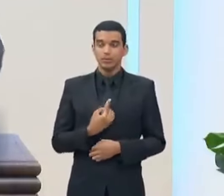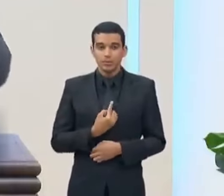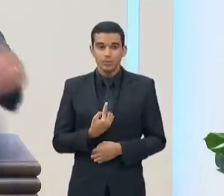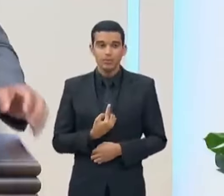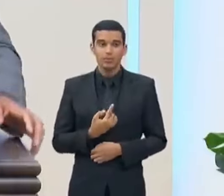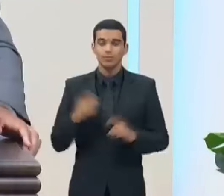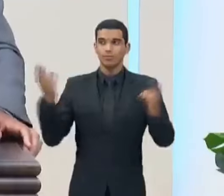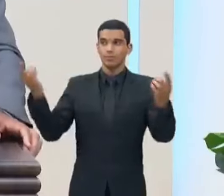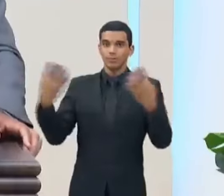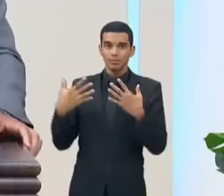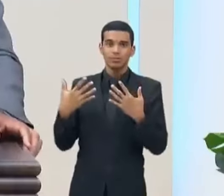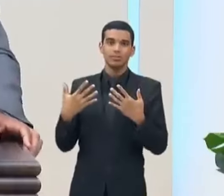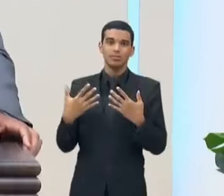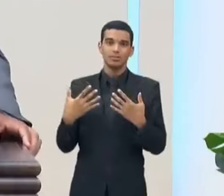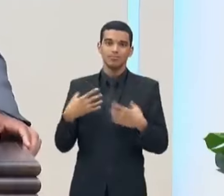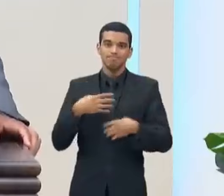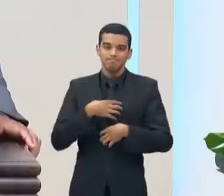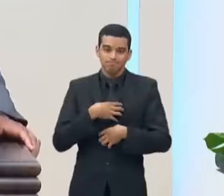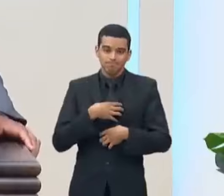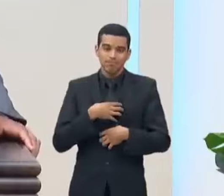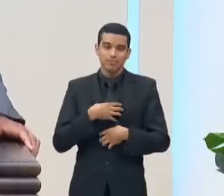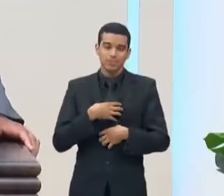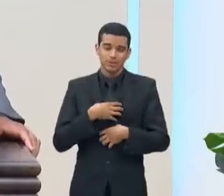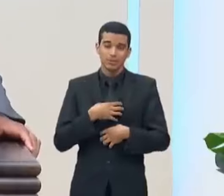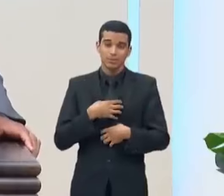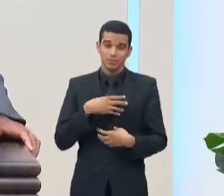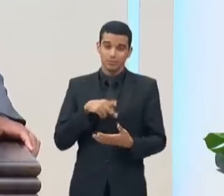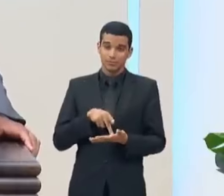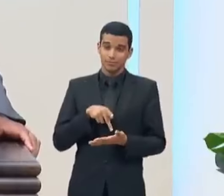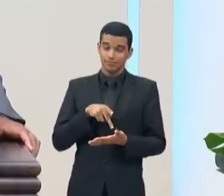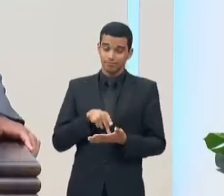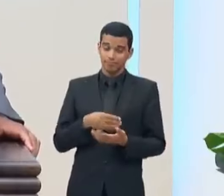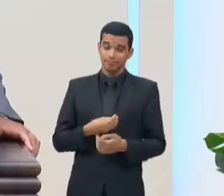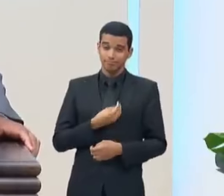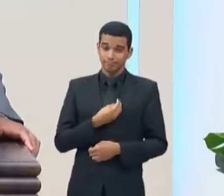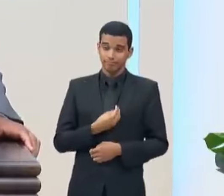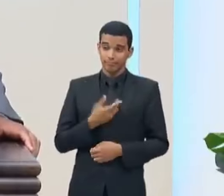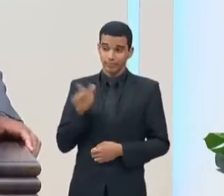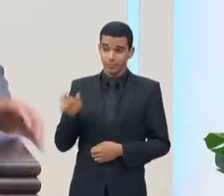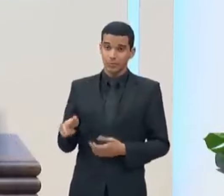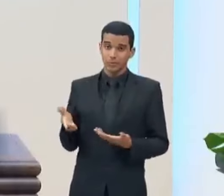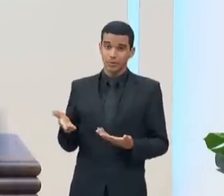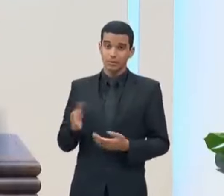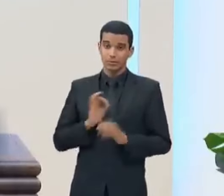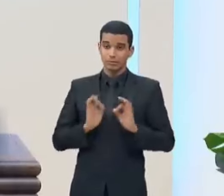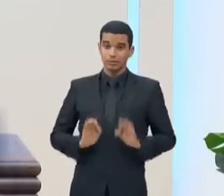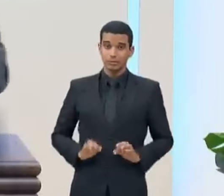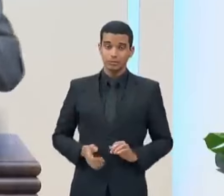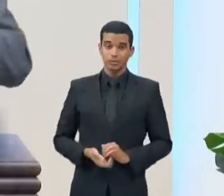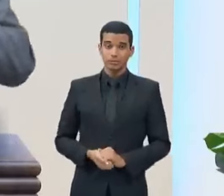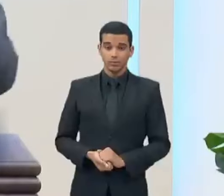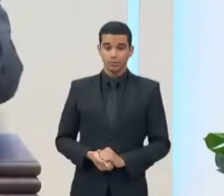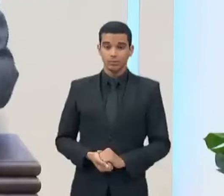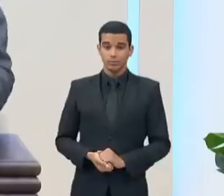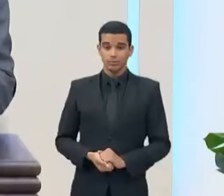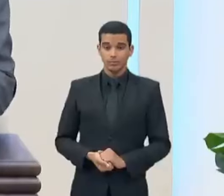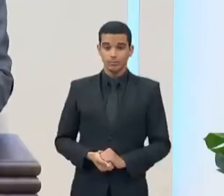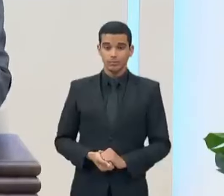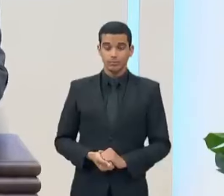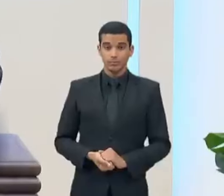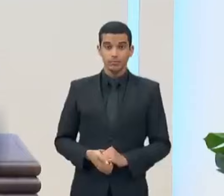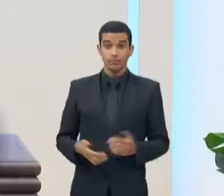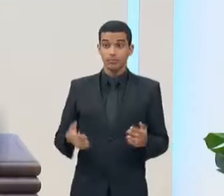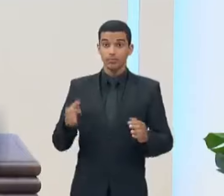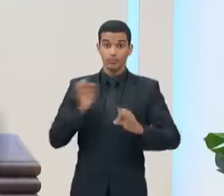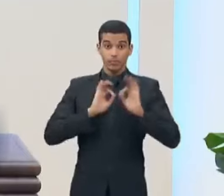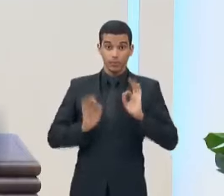isso afeta diretamente a vida das pessoas. A lepra, que era uma doença